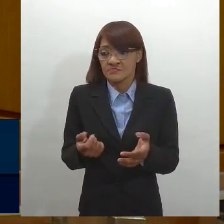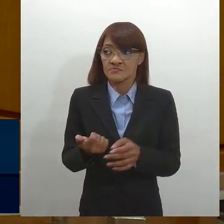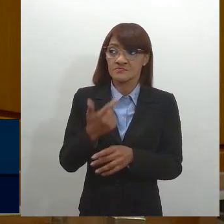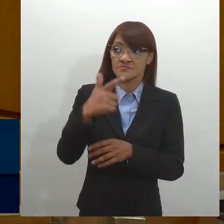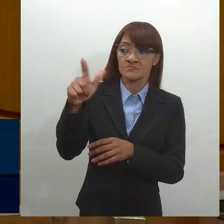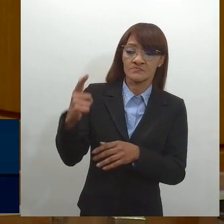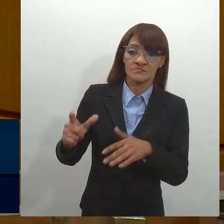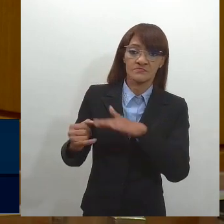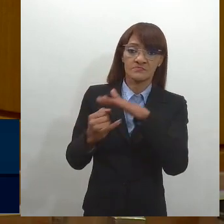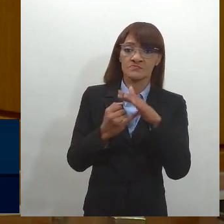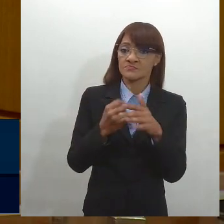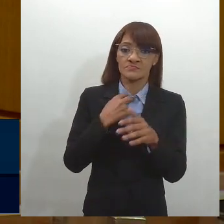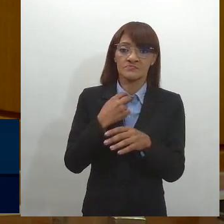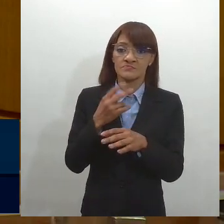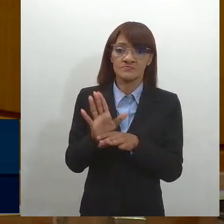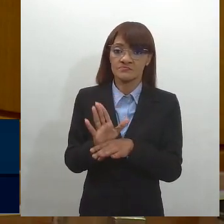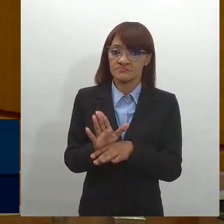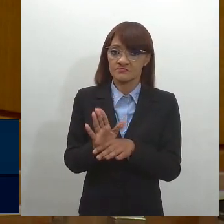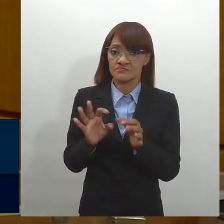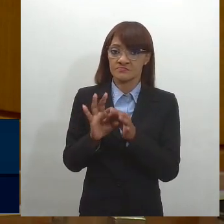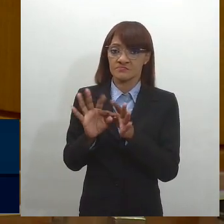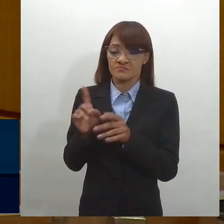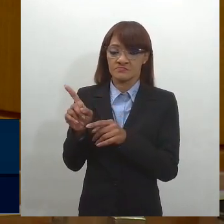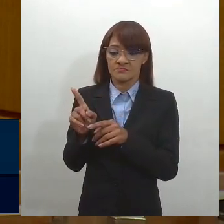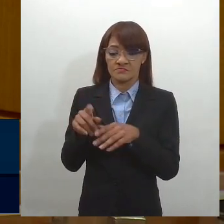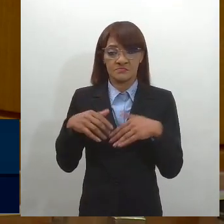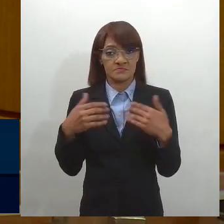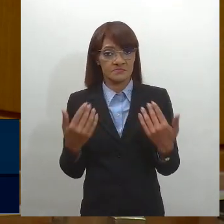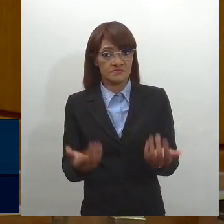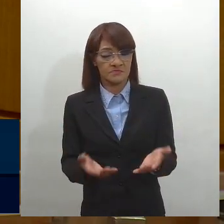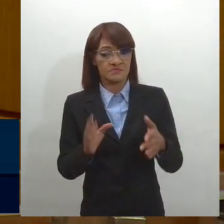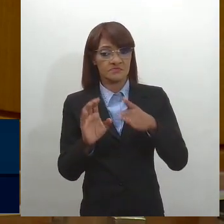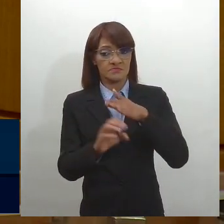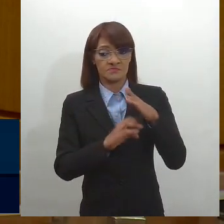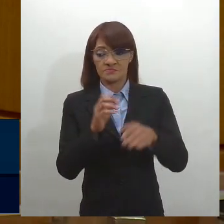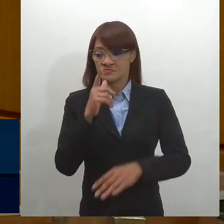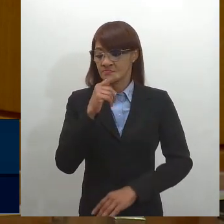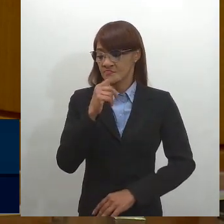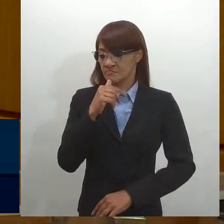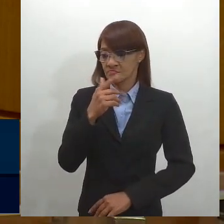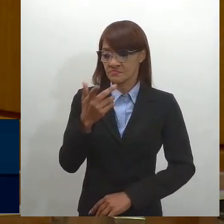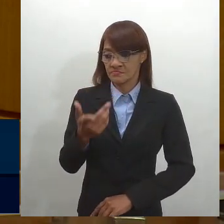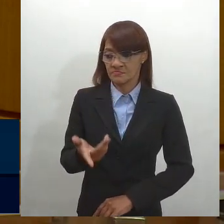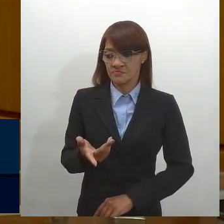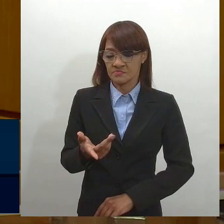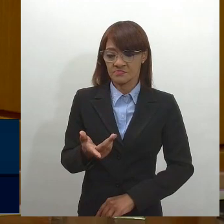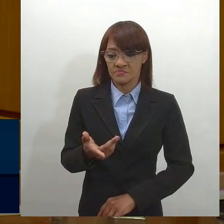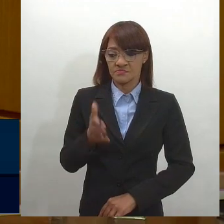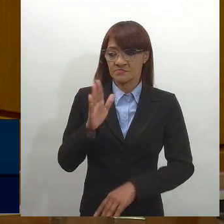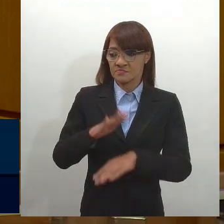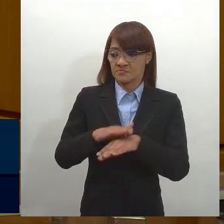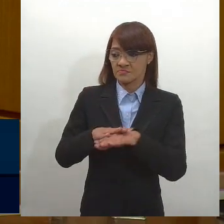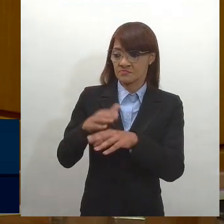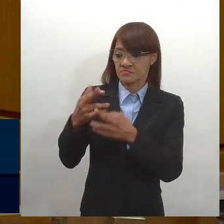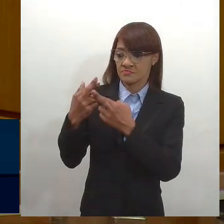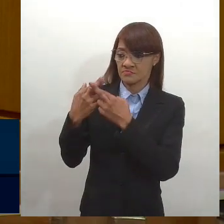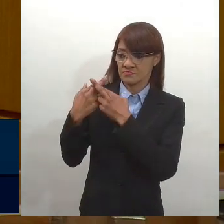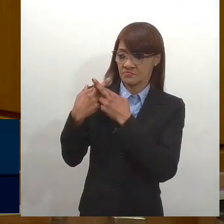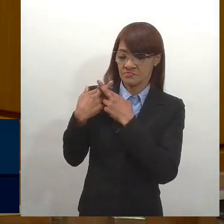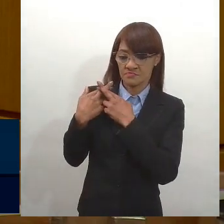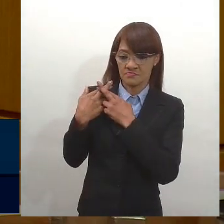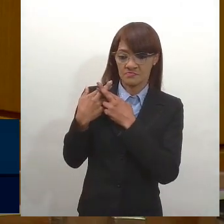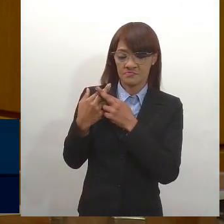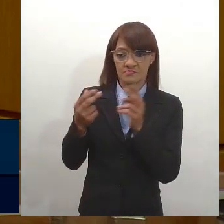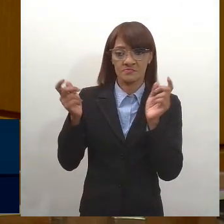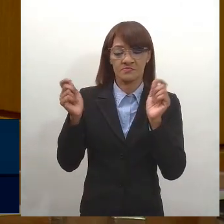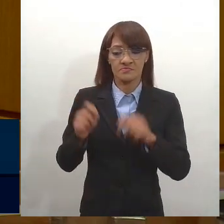a DESO, né, na responsabilidade de disponibilizar pipas para